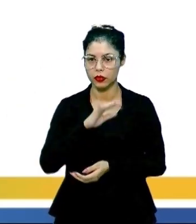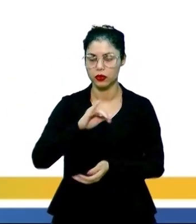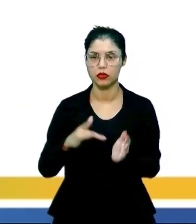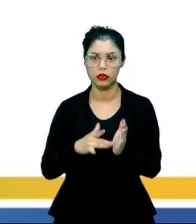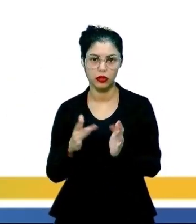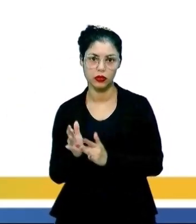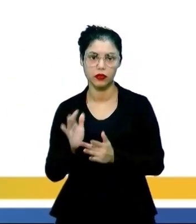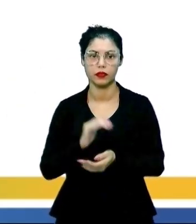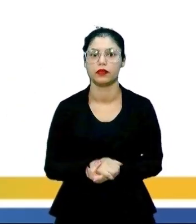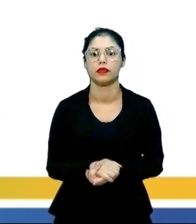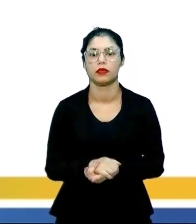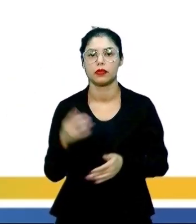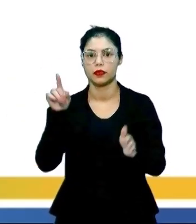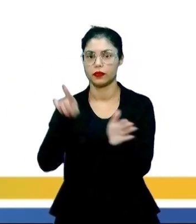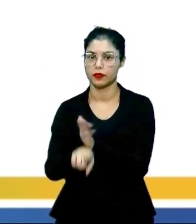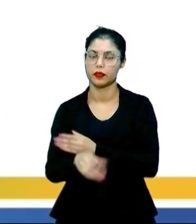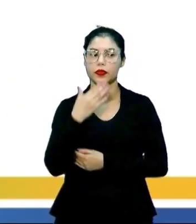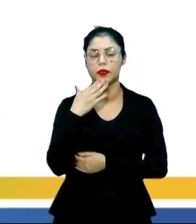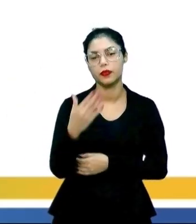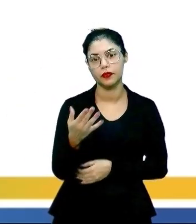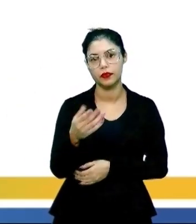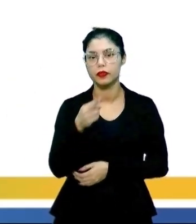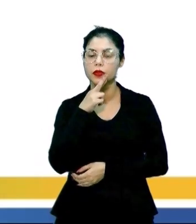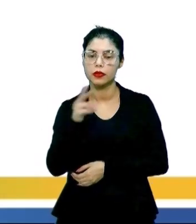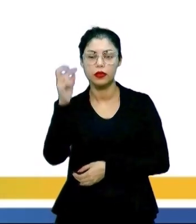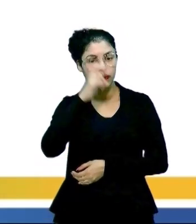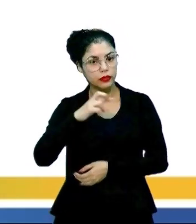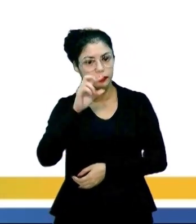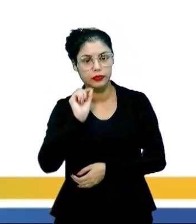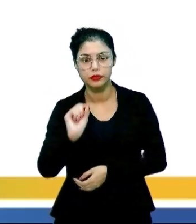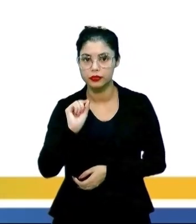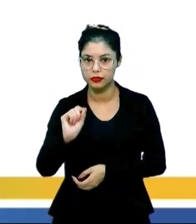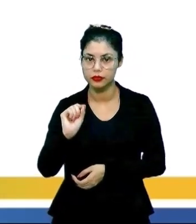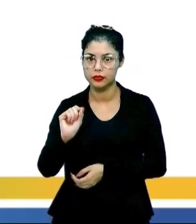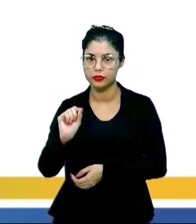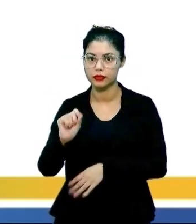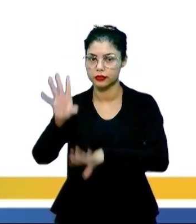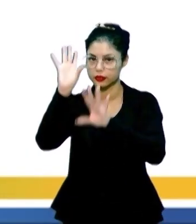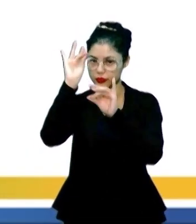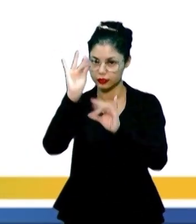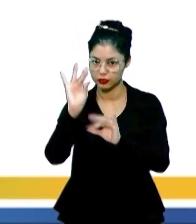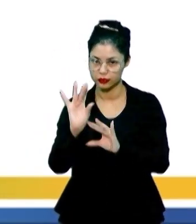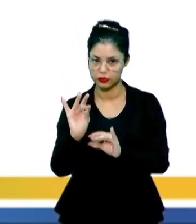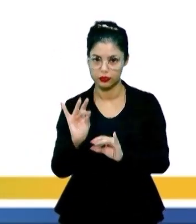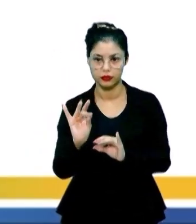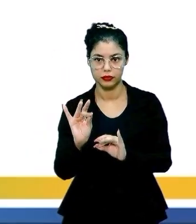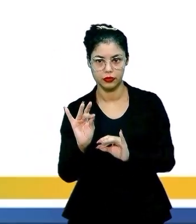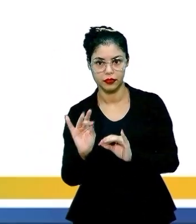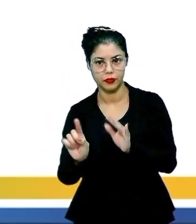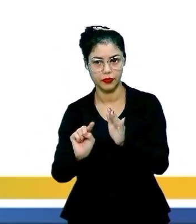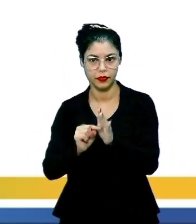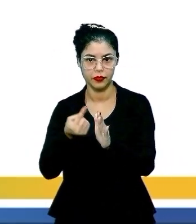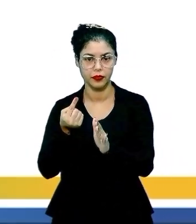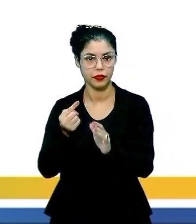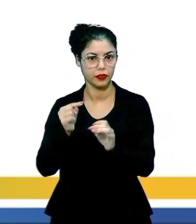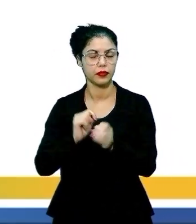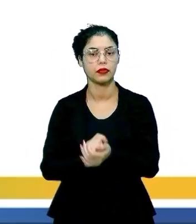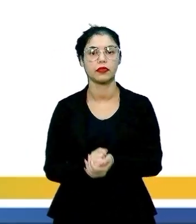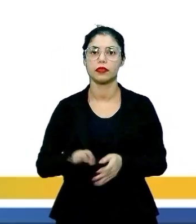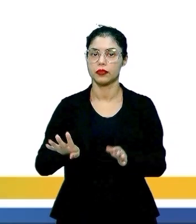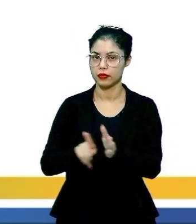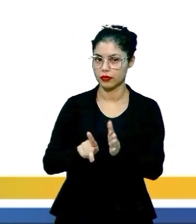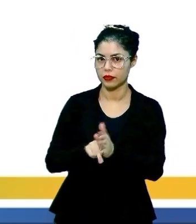de Matosinhos. E a questão que nós estamos analisando é justamente esse detalhe da primeira escultura,